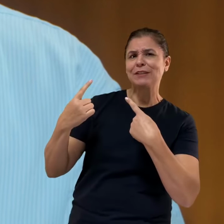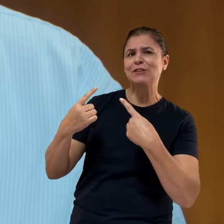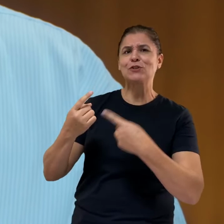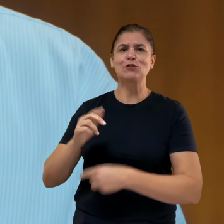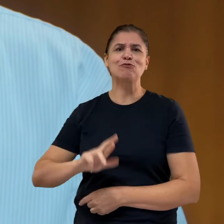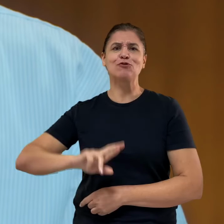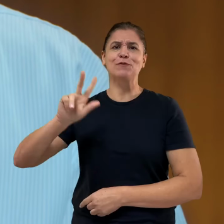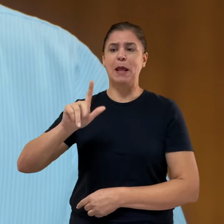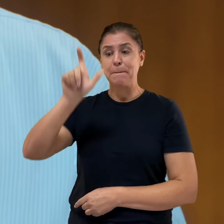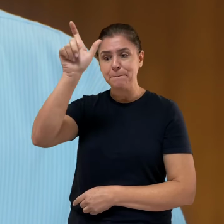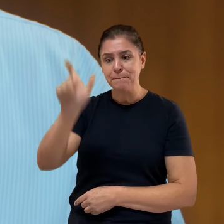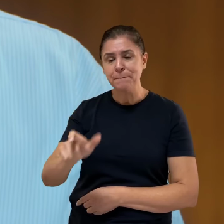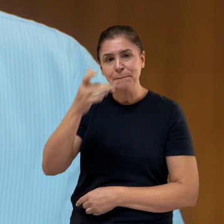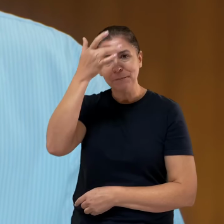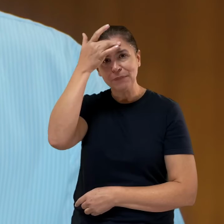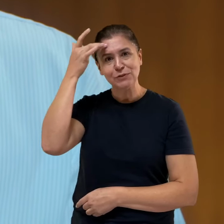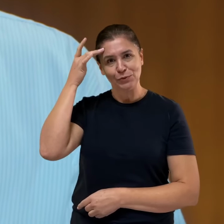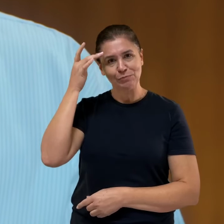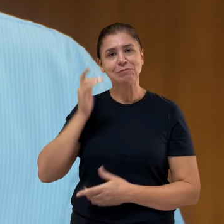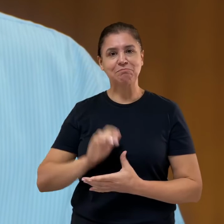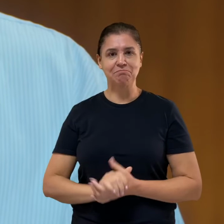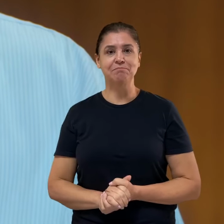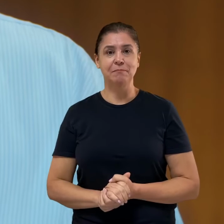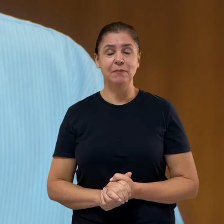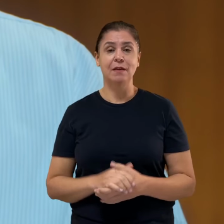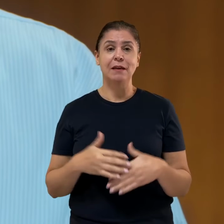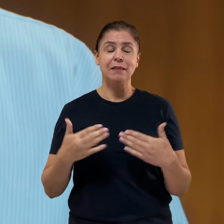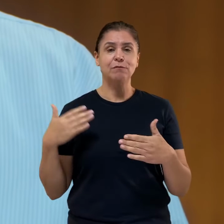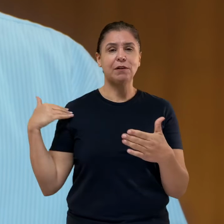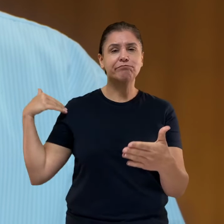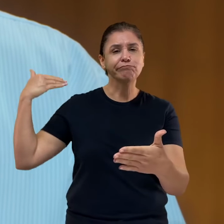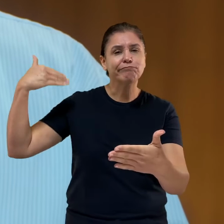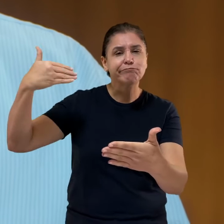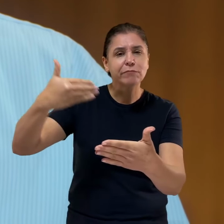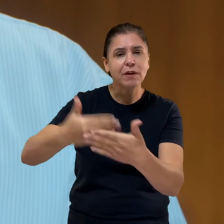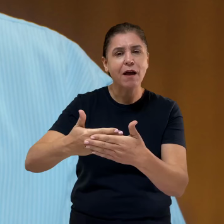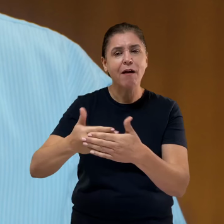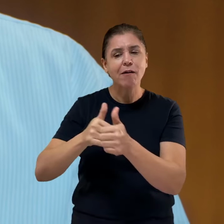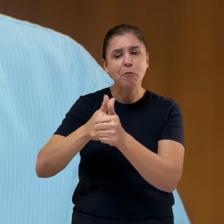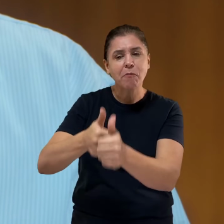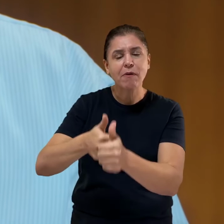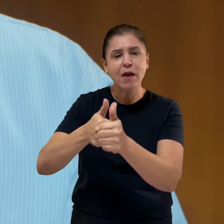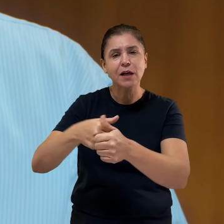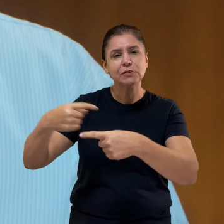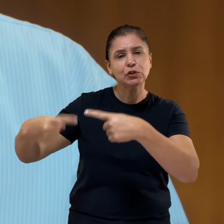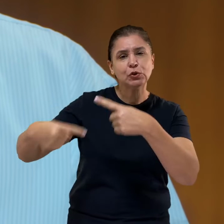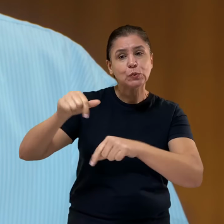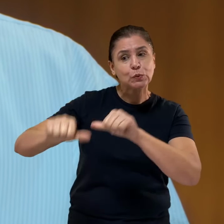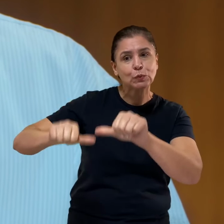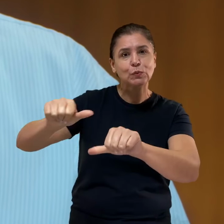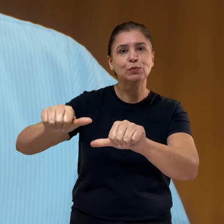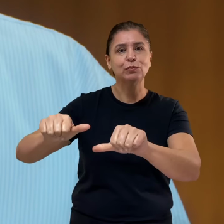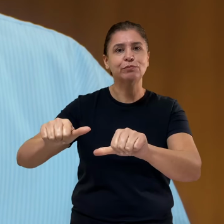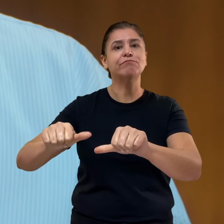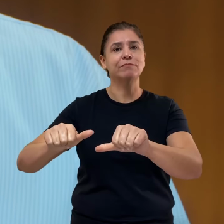outro. A pessoa. E então tendo acompanhado esse discurso todo,